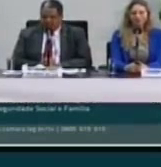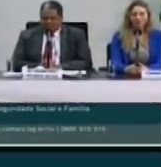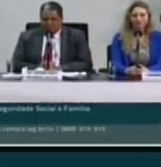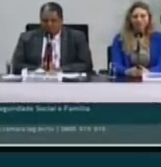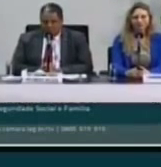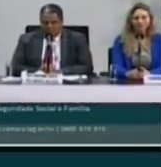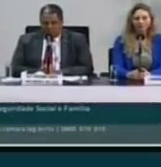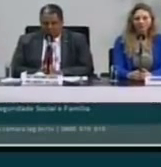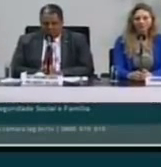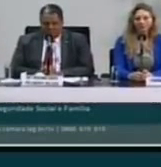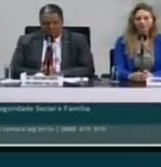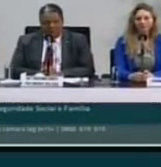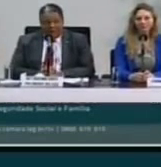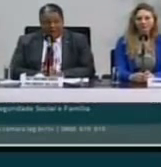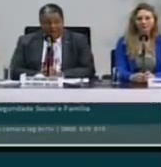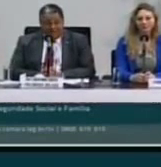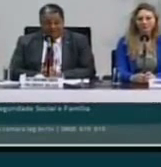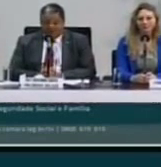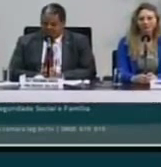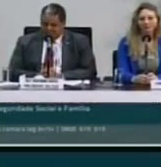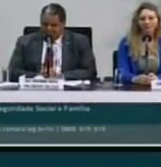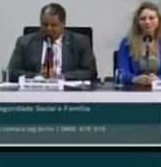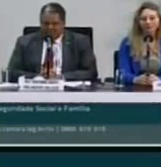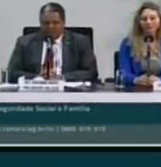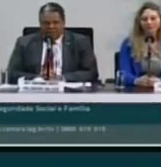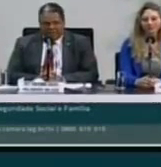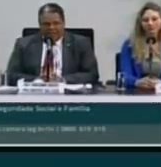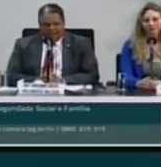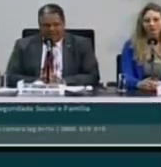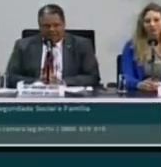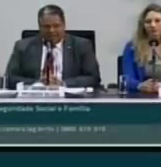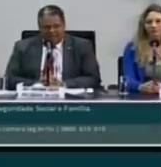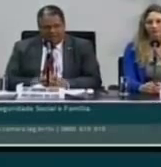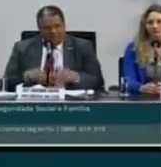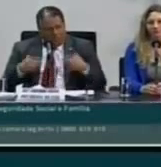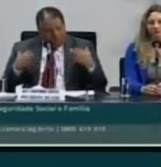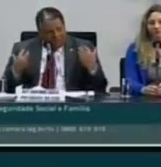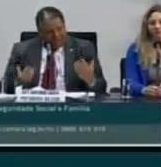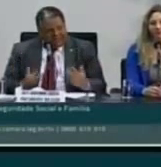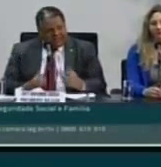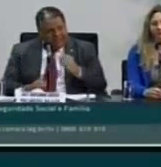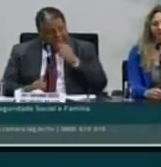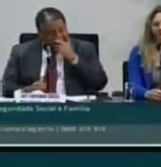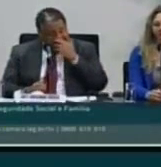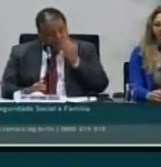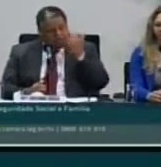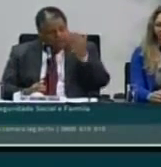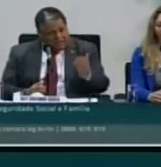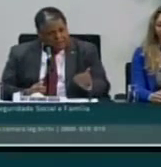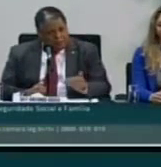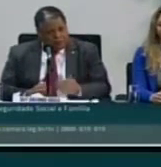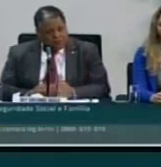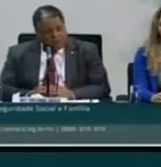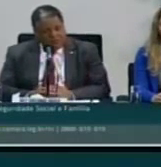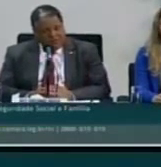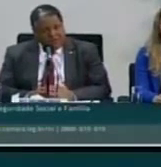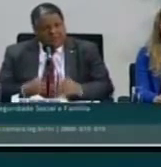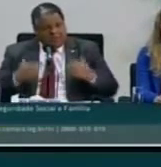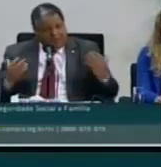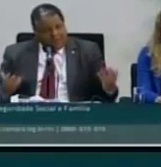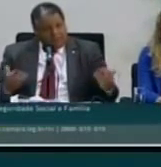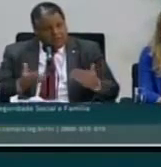que a declaração de guerra foi ato de coragem por se tratar de forças militares superiores, e é ainda